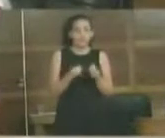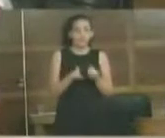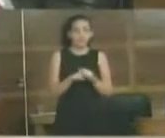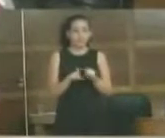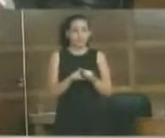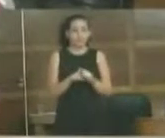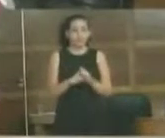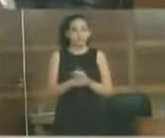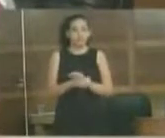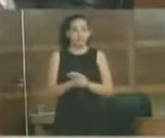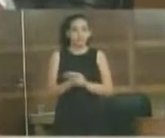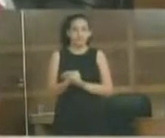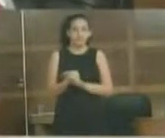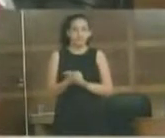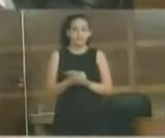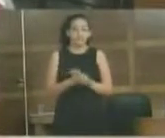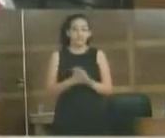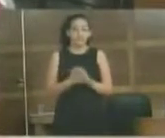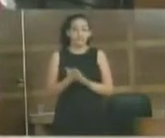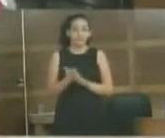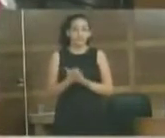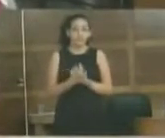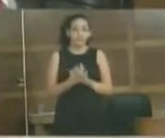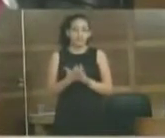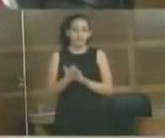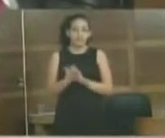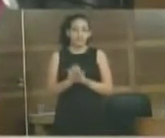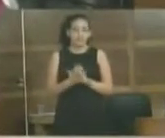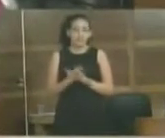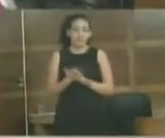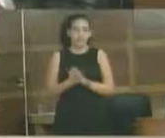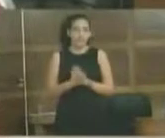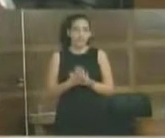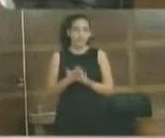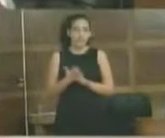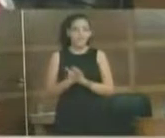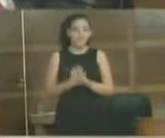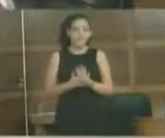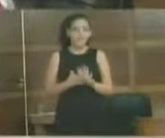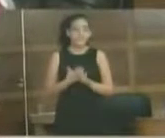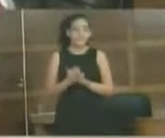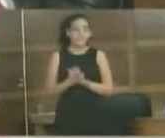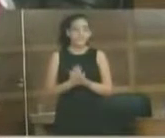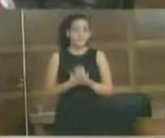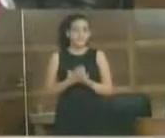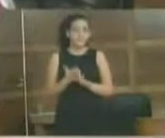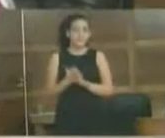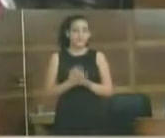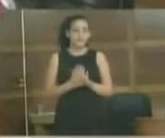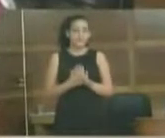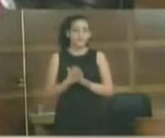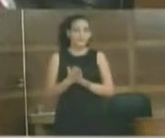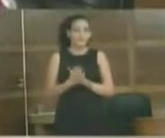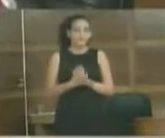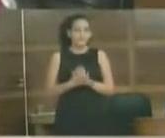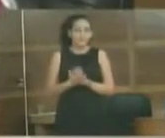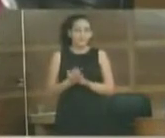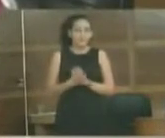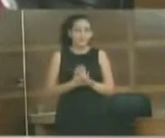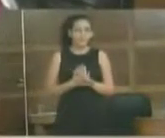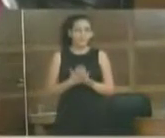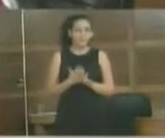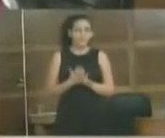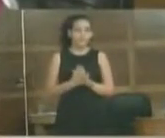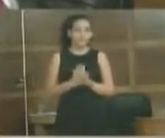Bem-Estar, o castramóvel já está chegando daqui a pouco. Eu tenho conversado muito com o Mário, com o